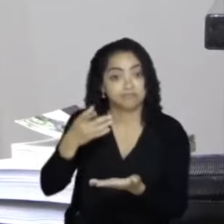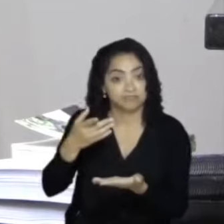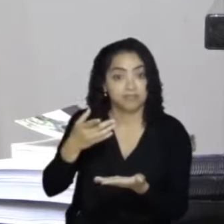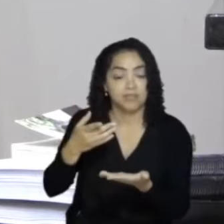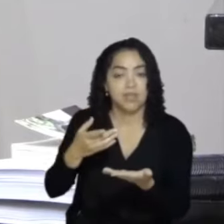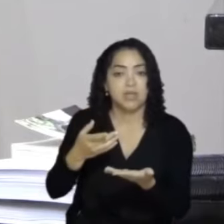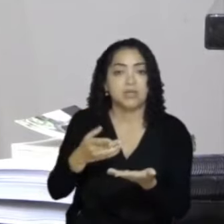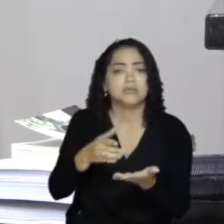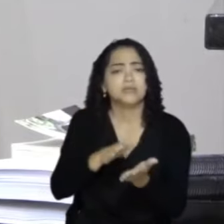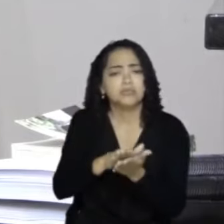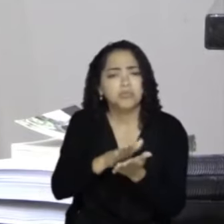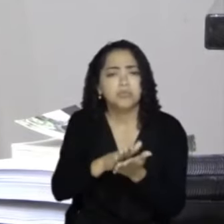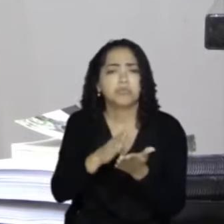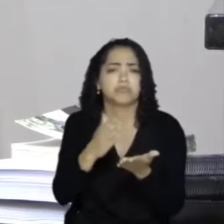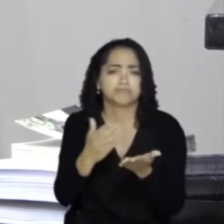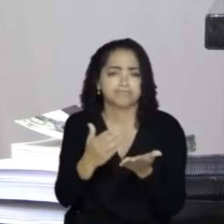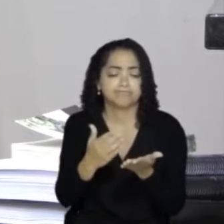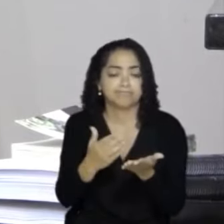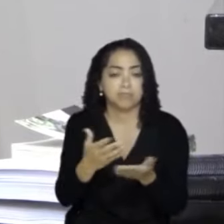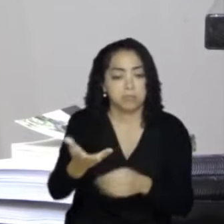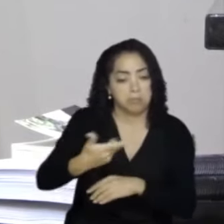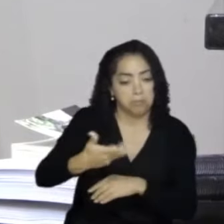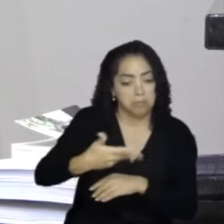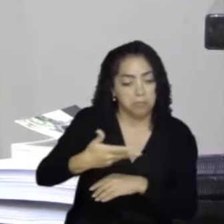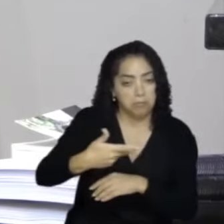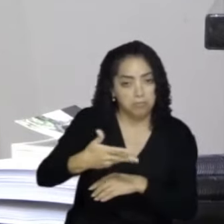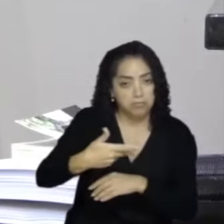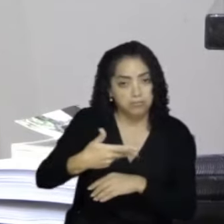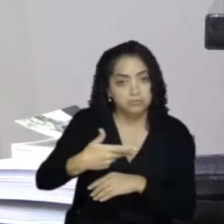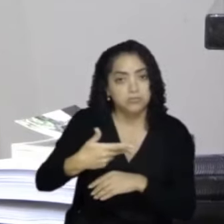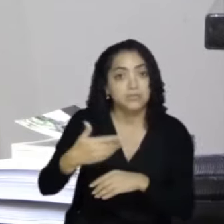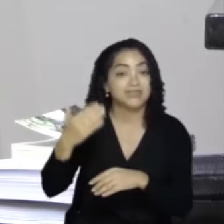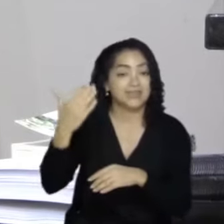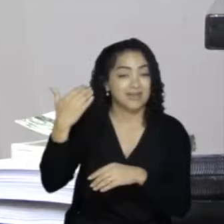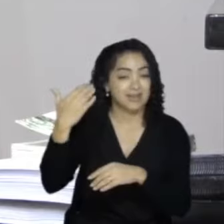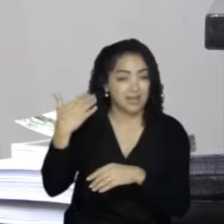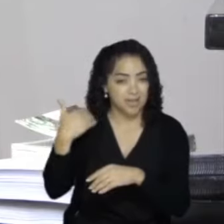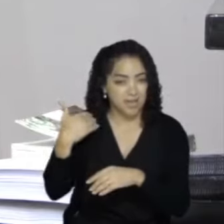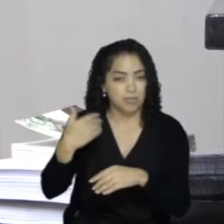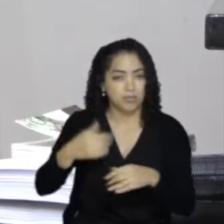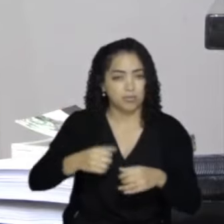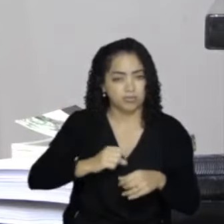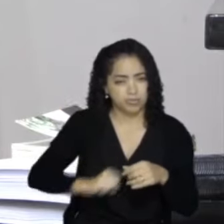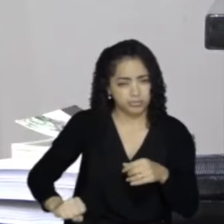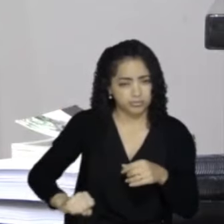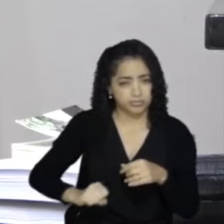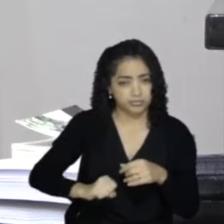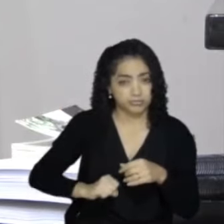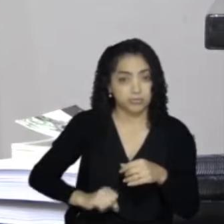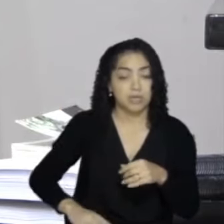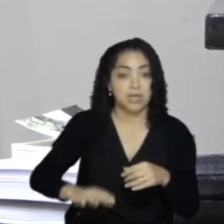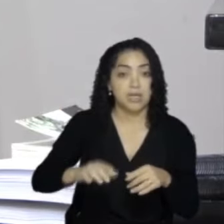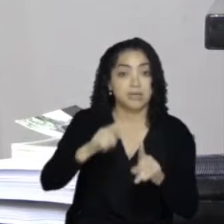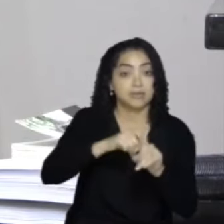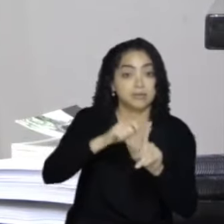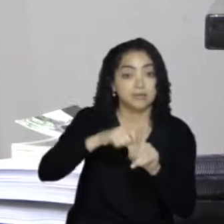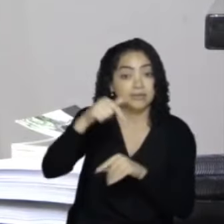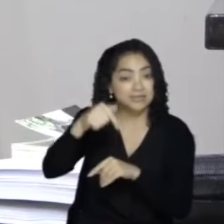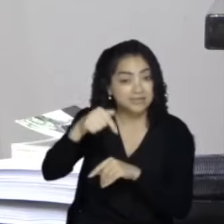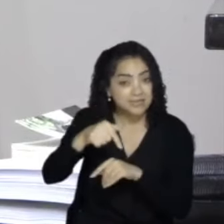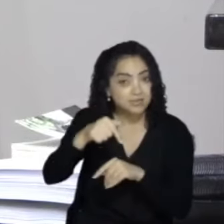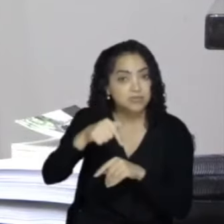nota oficial pedindo celeridade. Na época daquela questão do abortamento de um bebê de 7 meses, a bancada feminina pediu